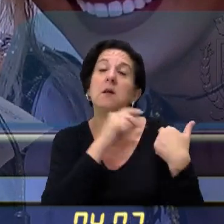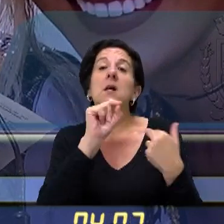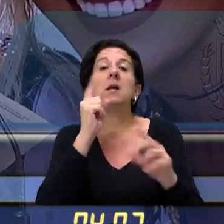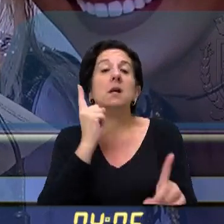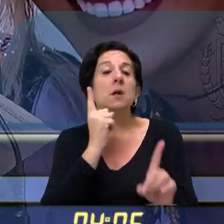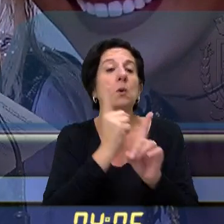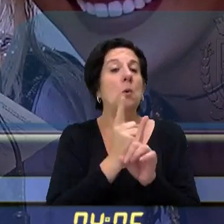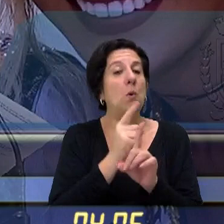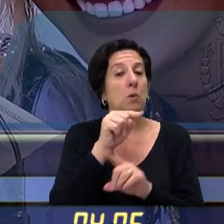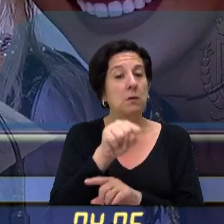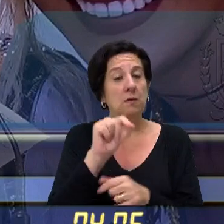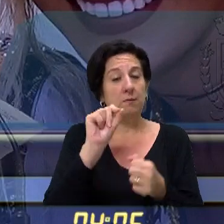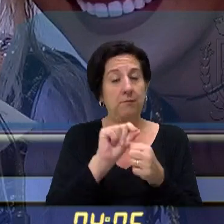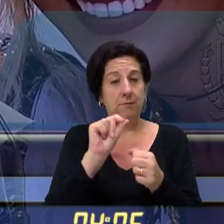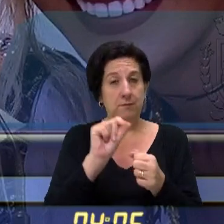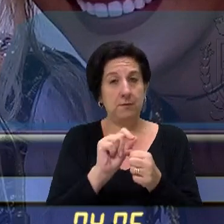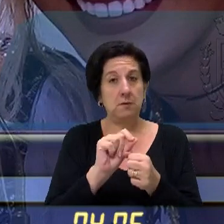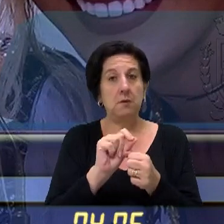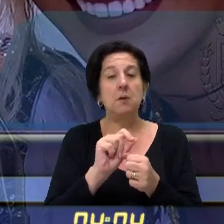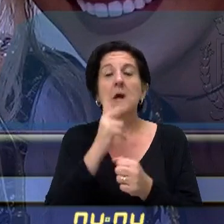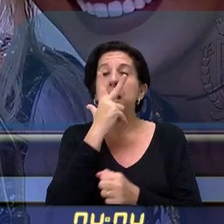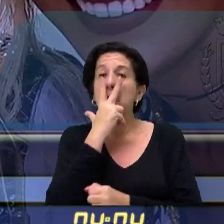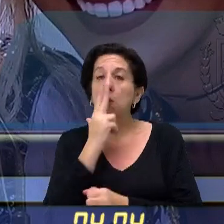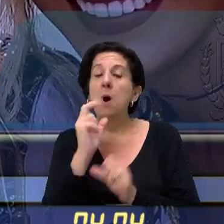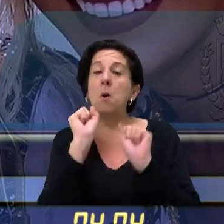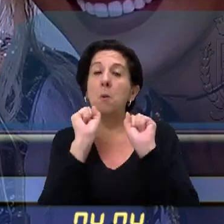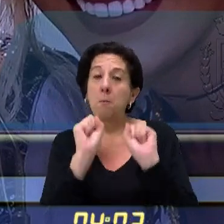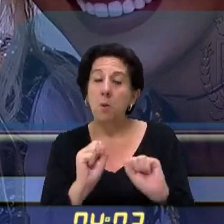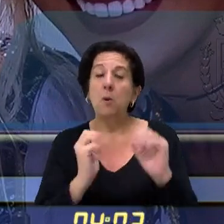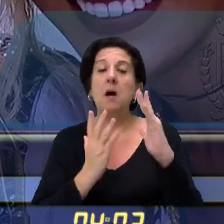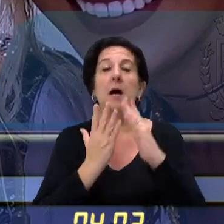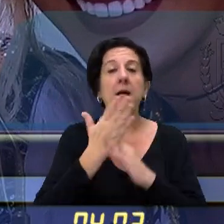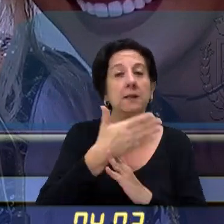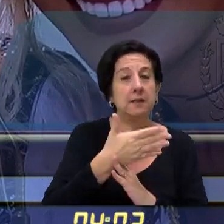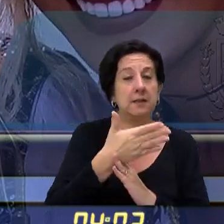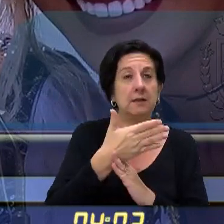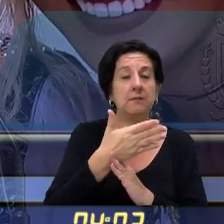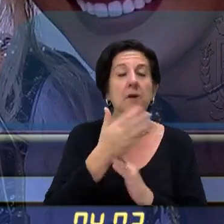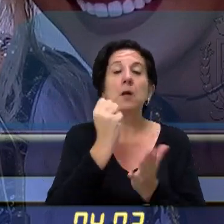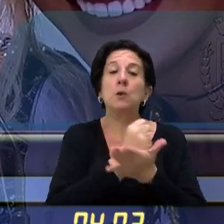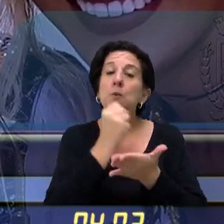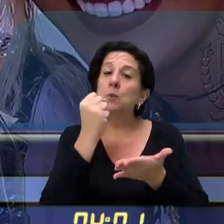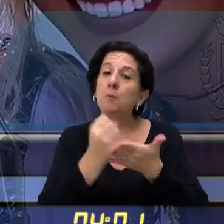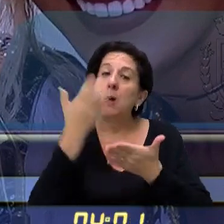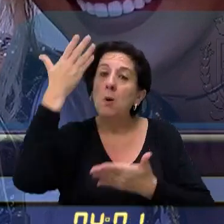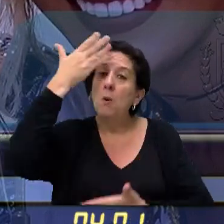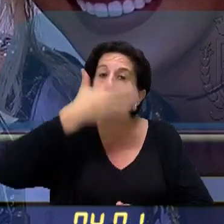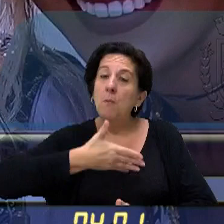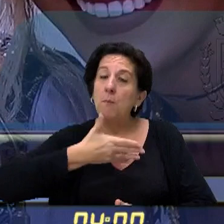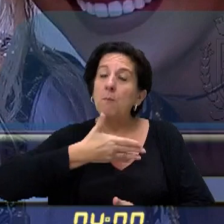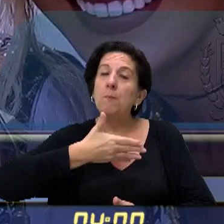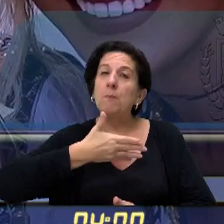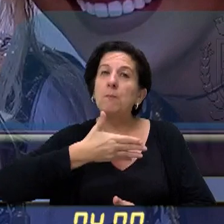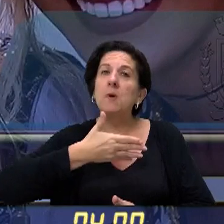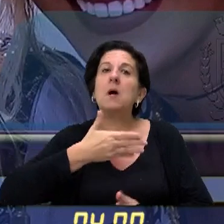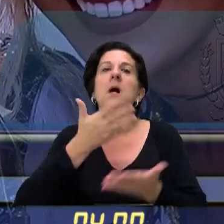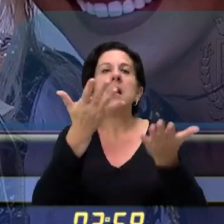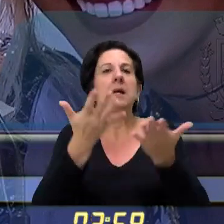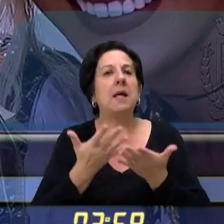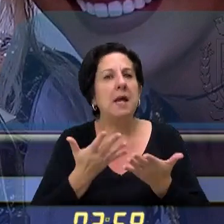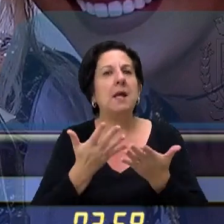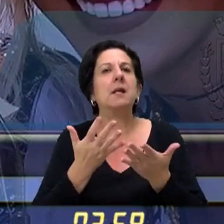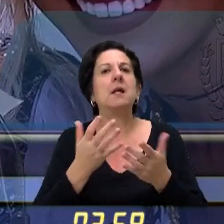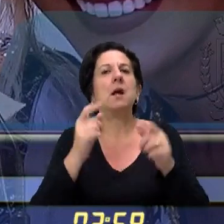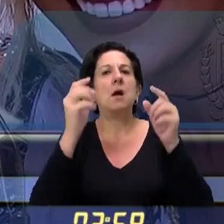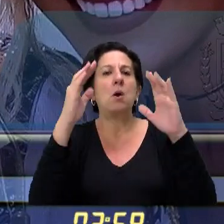encontra nesta situação para que o mesmo possa, através de documentos comprobatórios, requerer que o